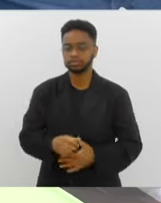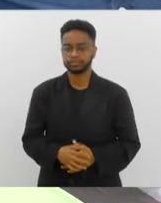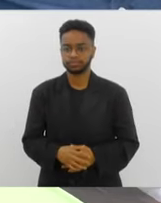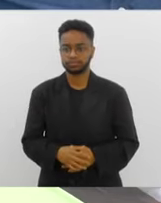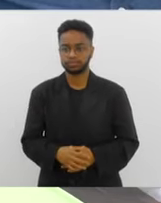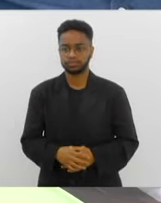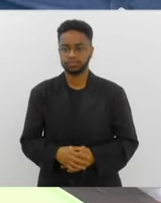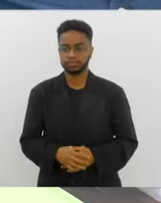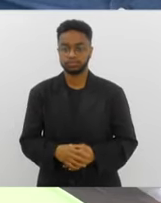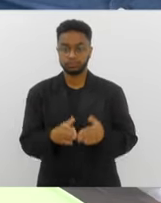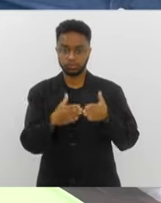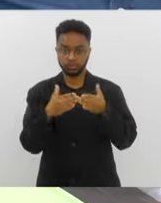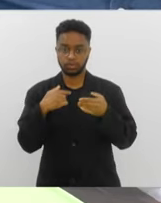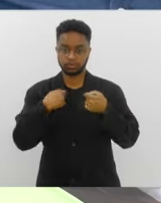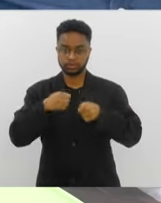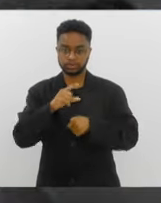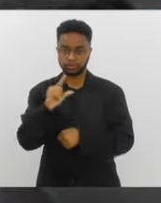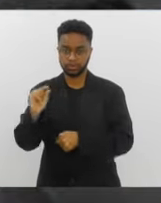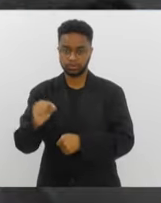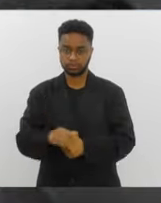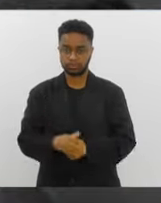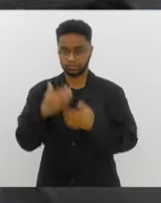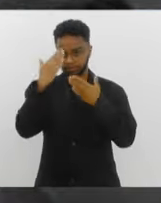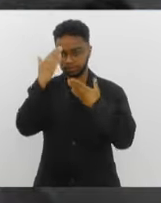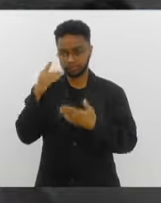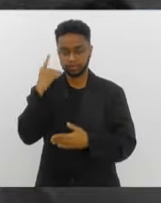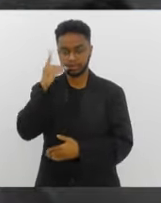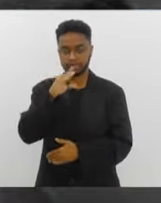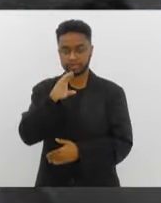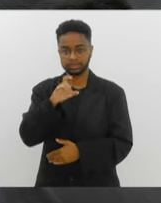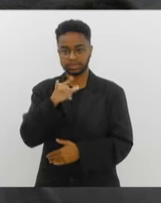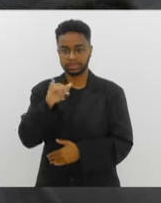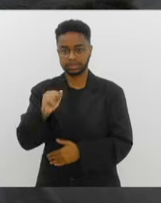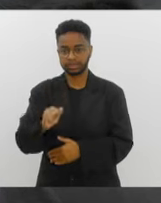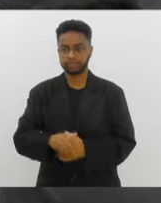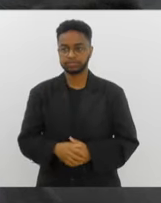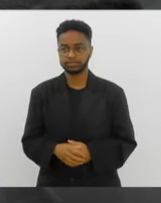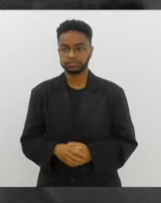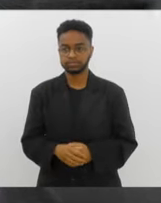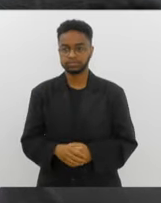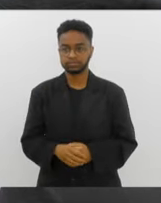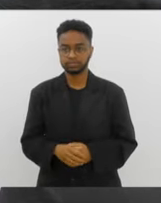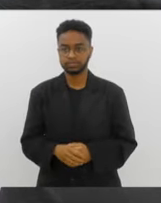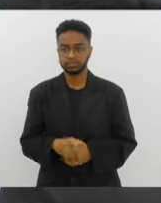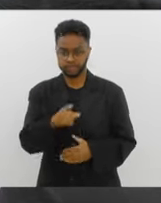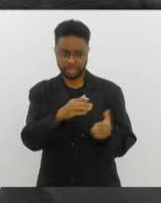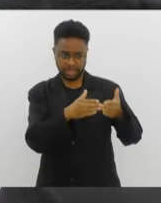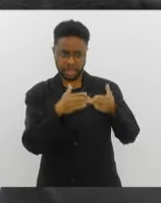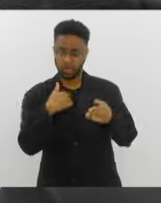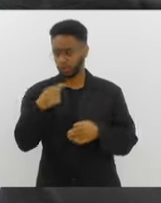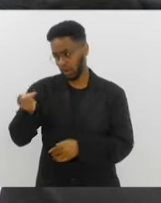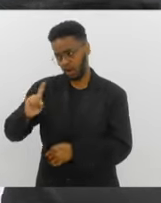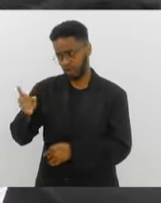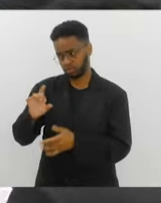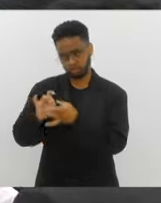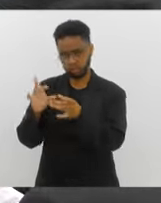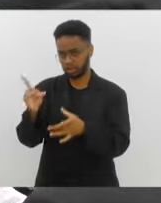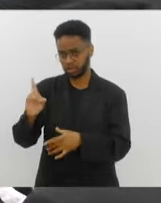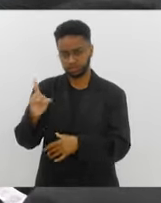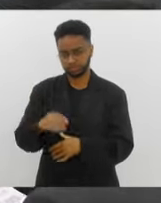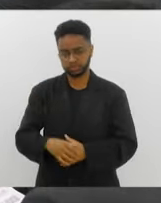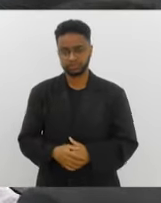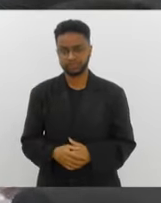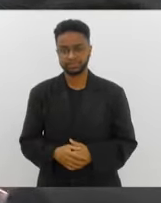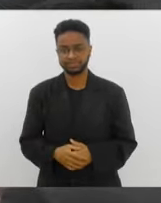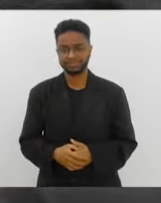Presidente, peço licença para me retirar. Doutora Célia, obrigado pela presença. O senhor pode dar licença, eu não dou. Não. Eu também voto